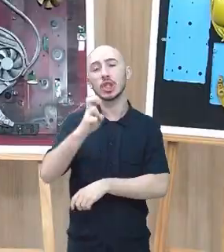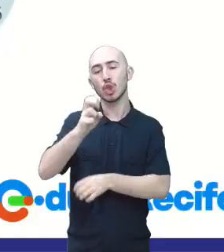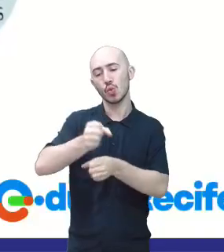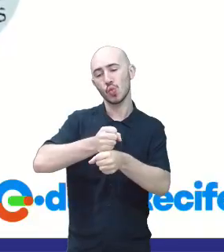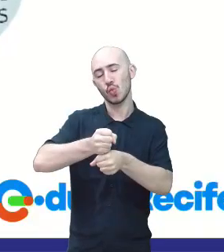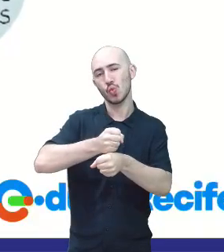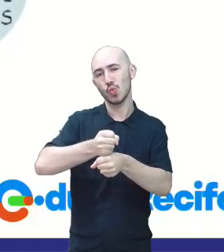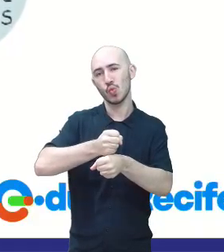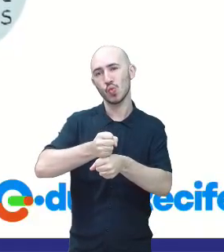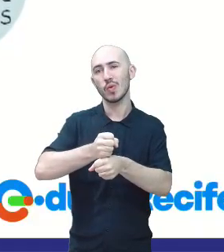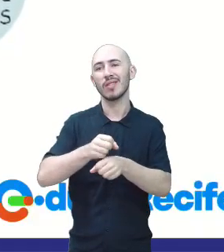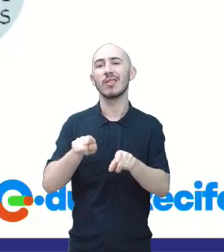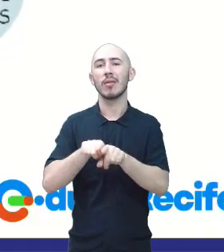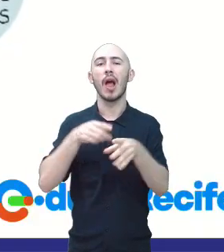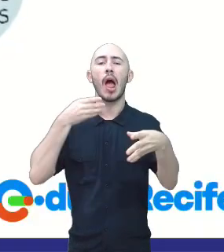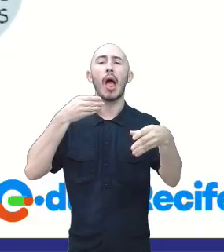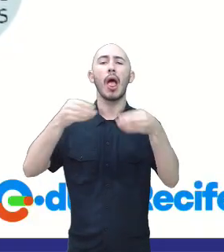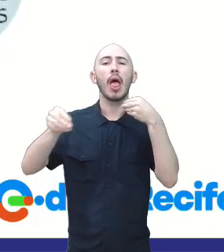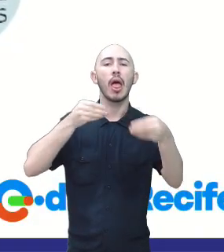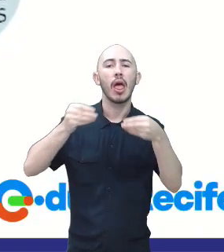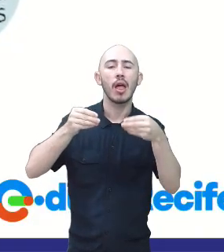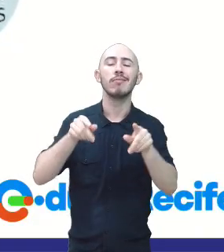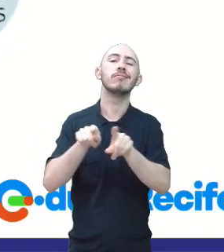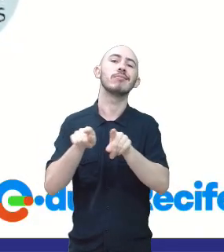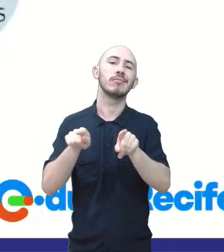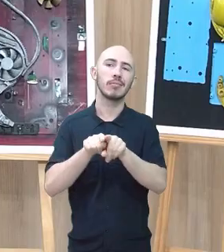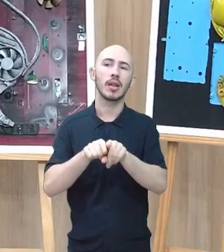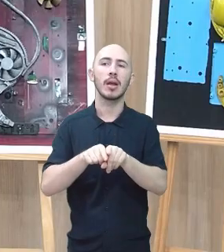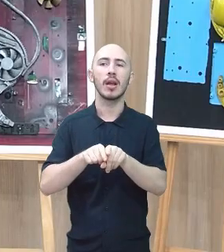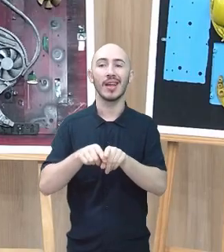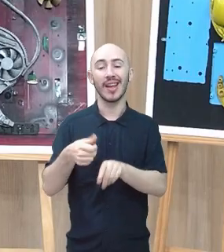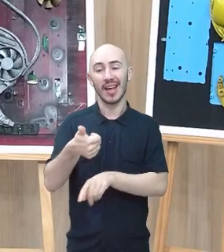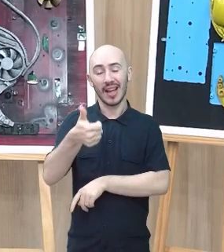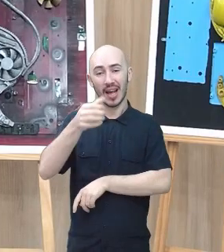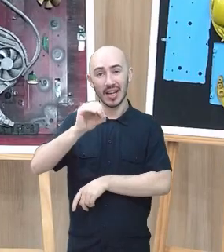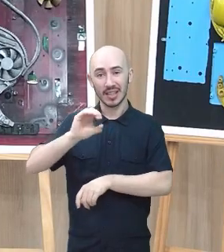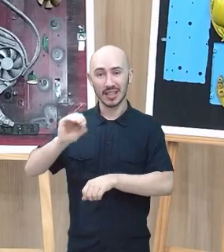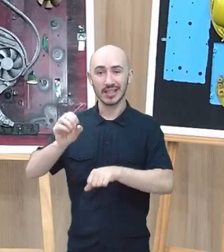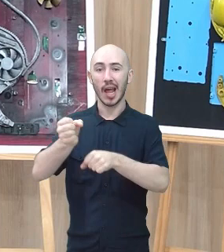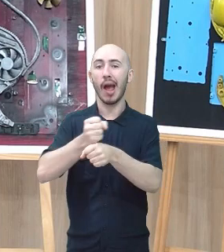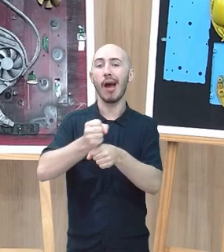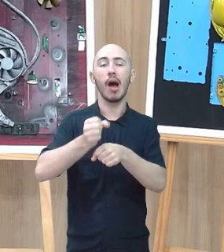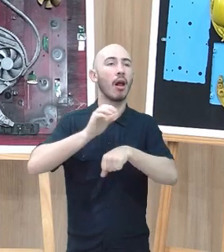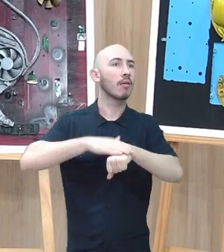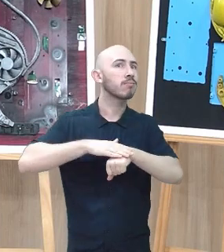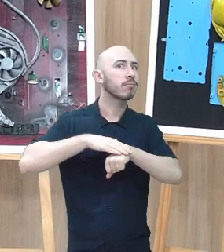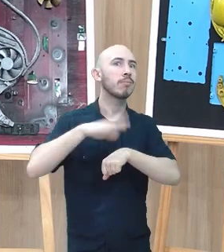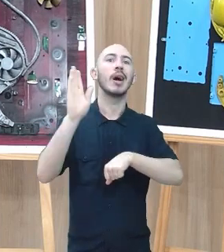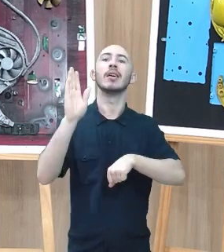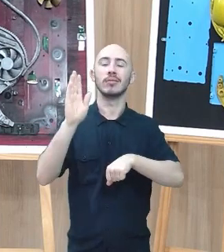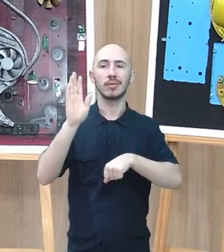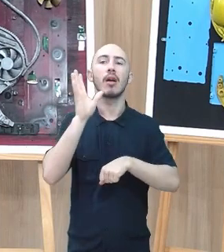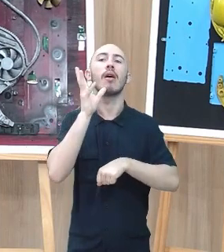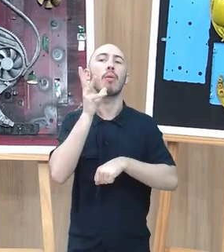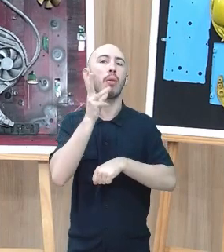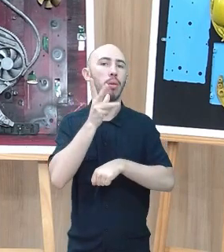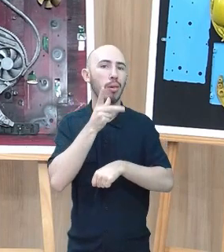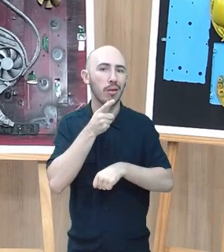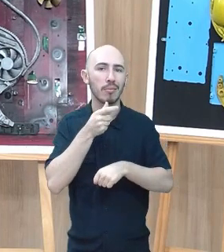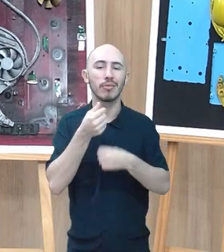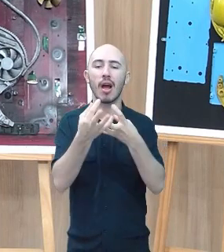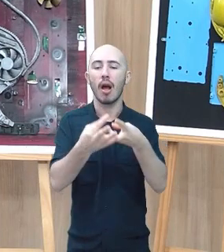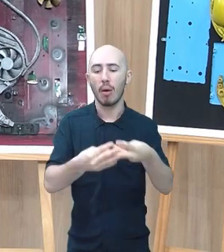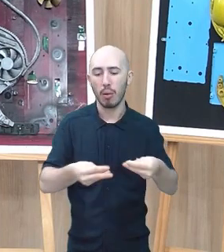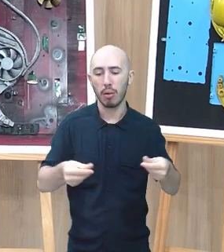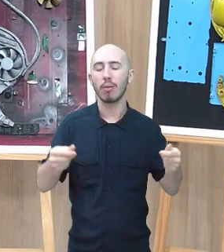O plástico, mais de 100 anos, né? A gente vive num momento onde a gente produz, né? Onde muitos